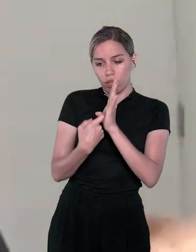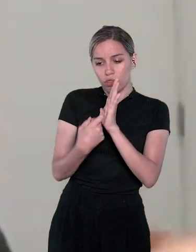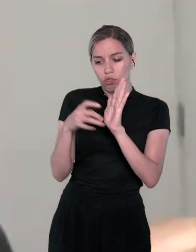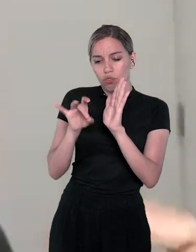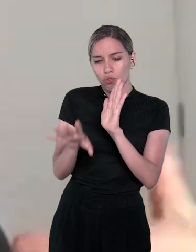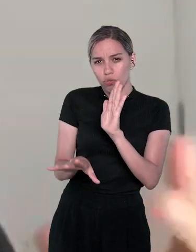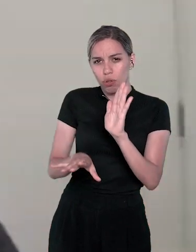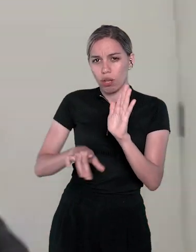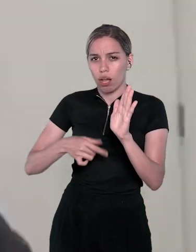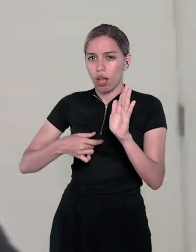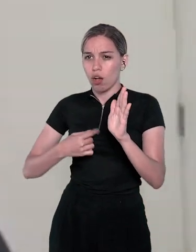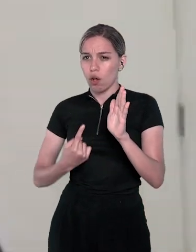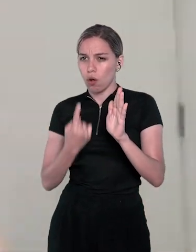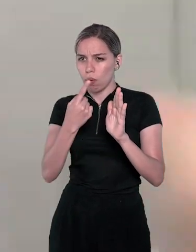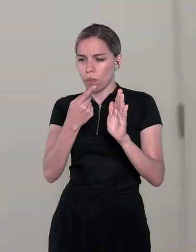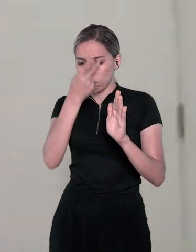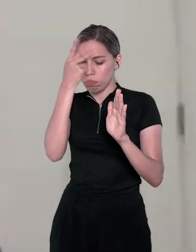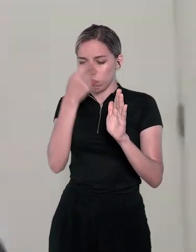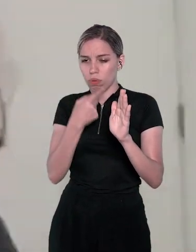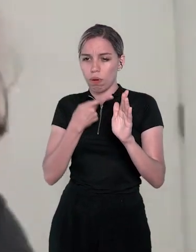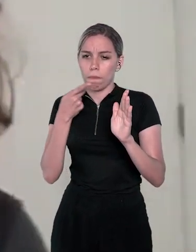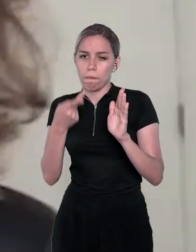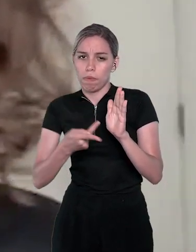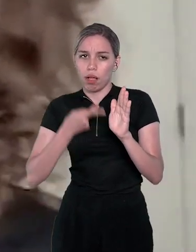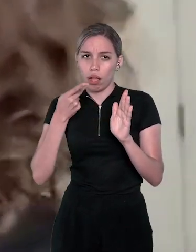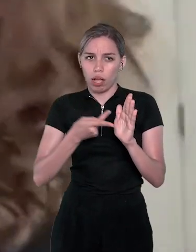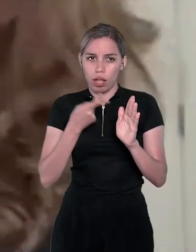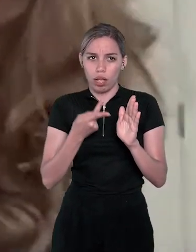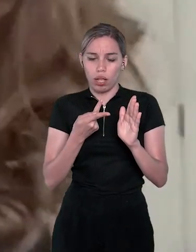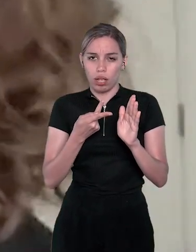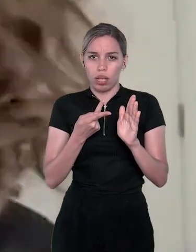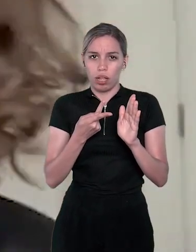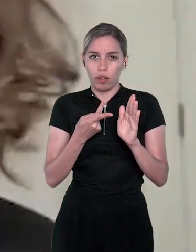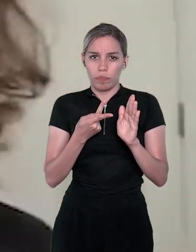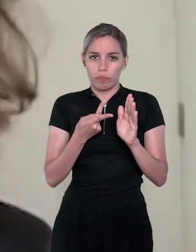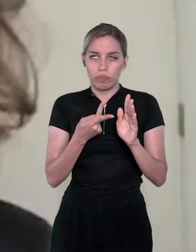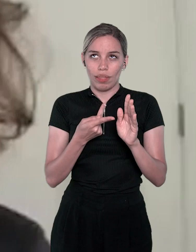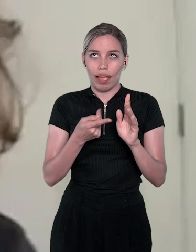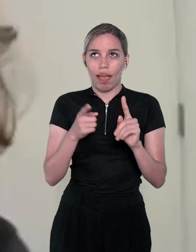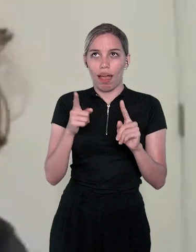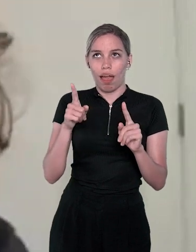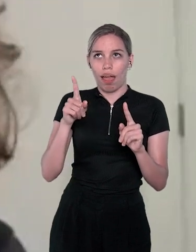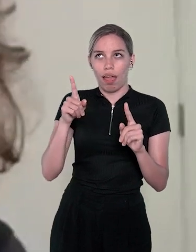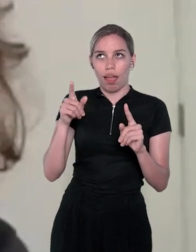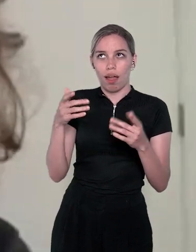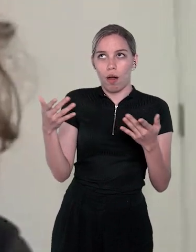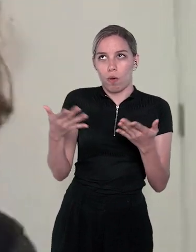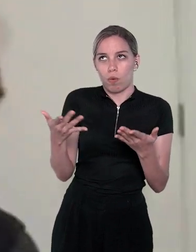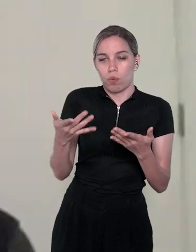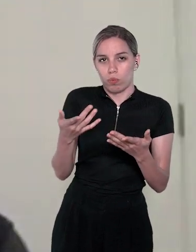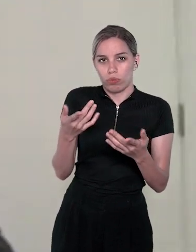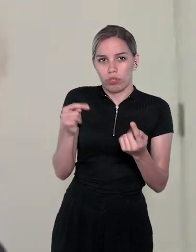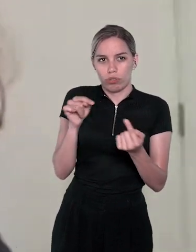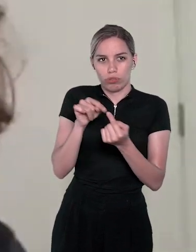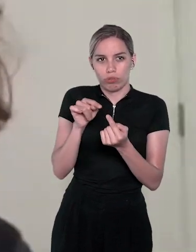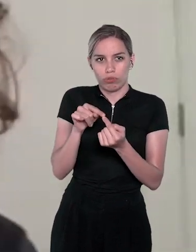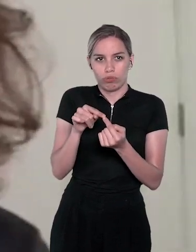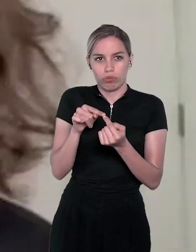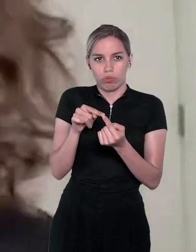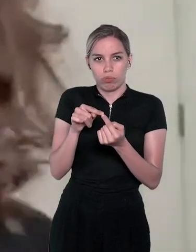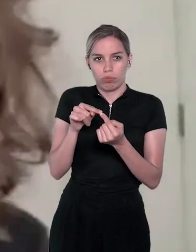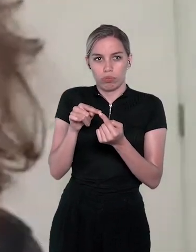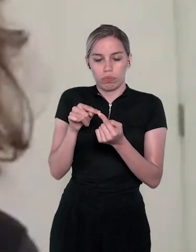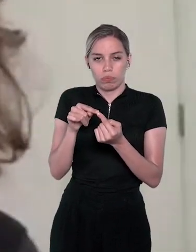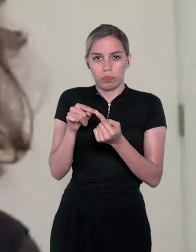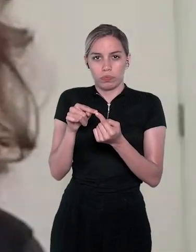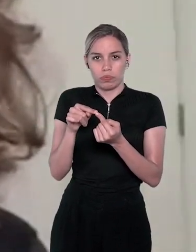um saber, e vai explodindo isso, e vai colocando, hoje, como a gente até diz, né,